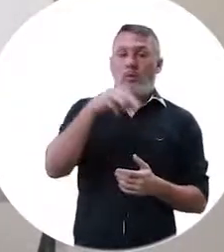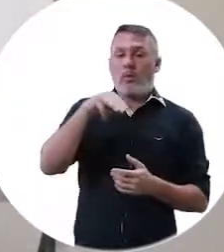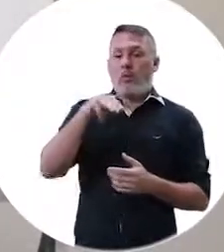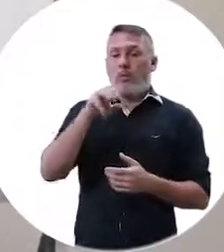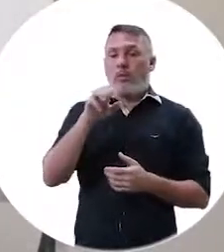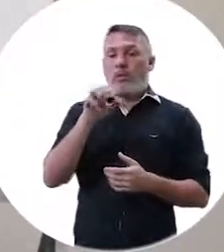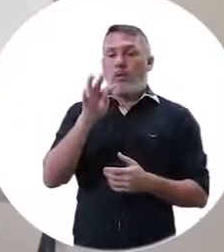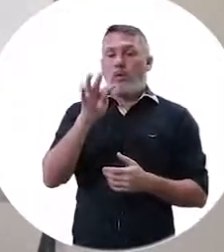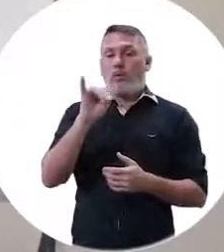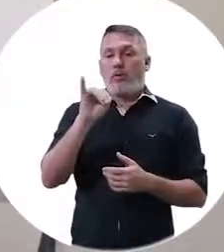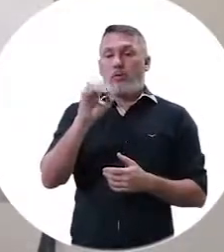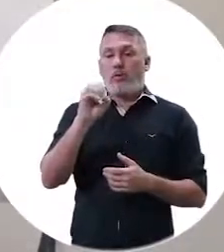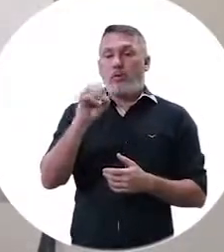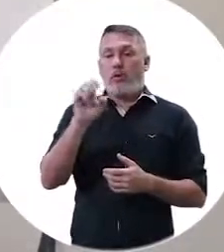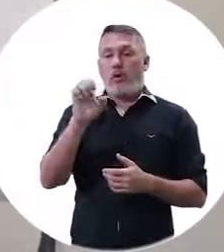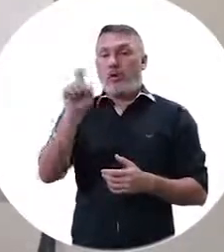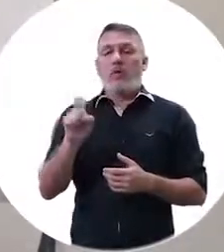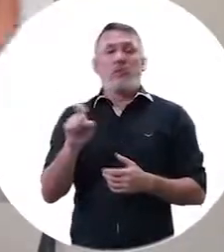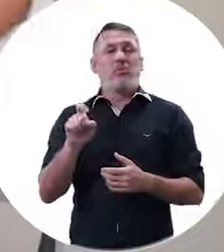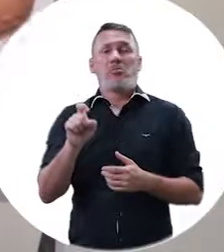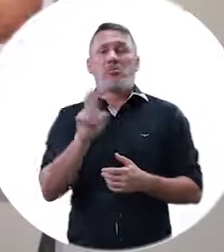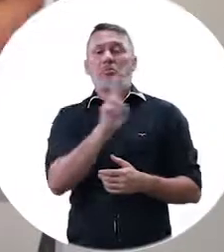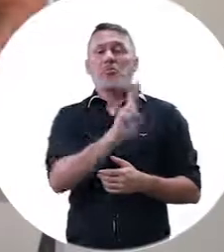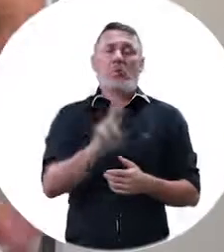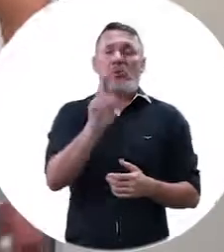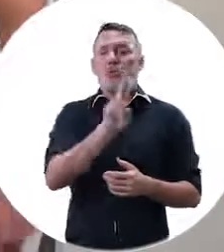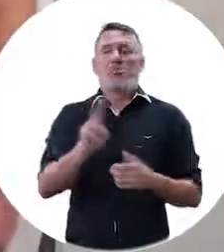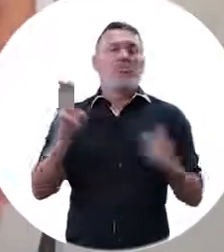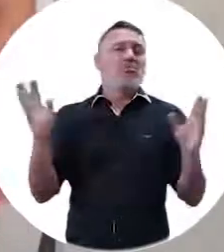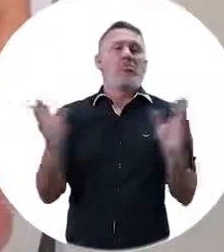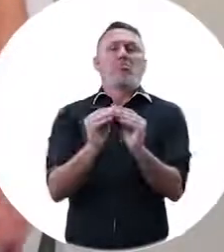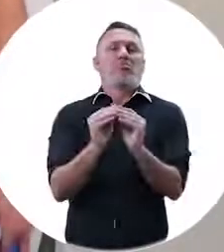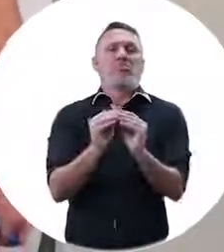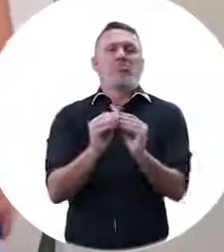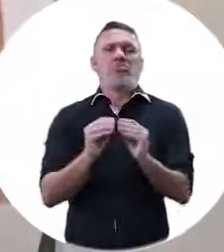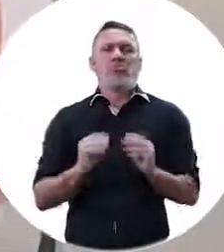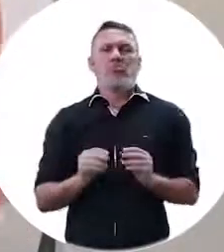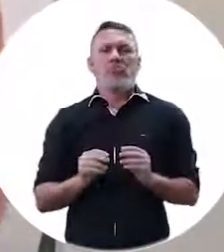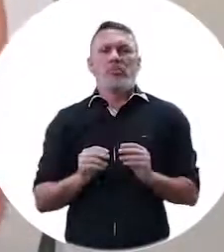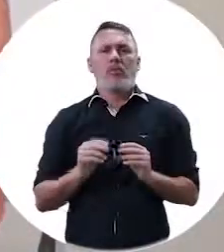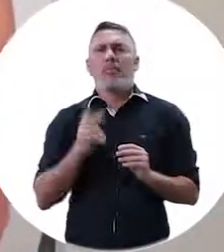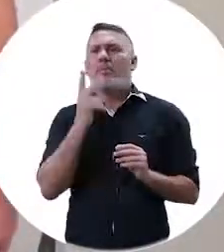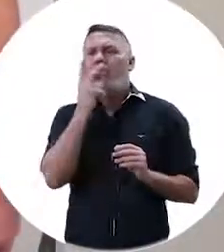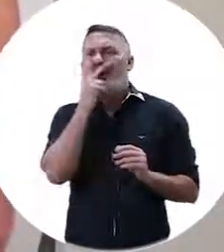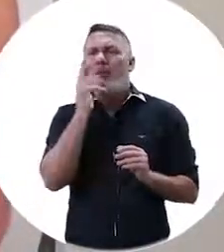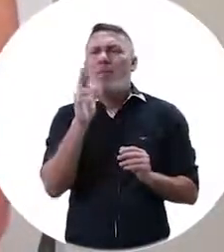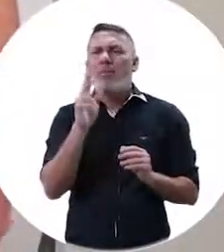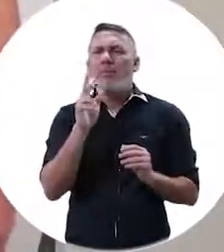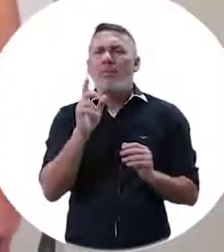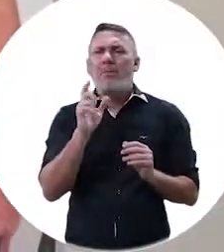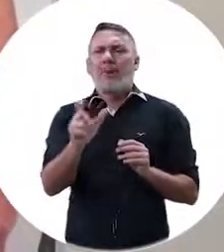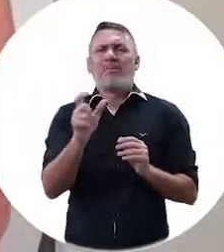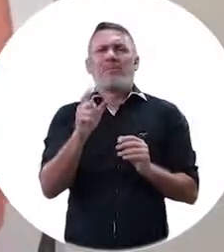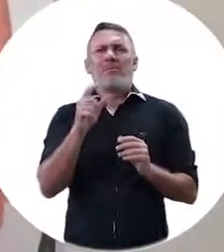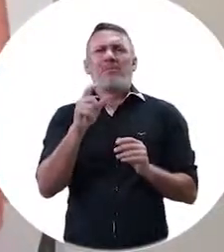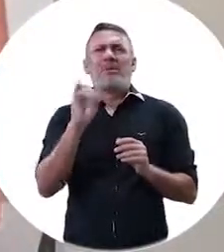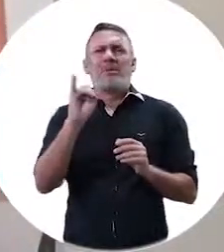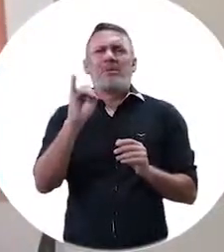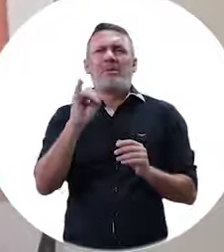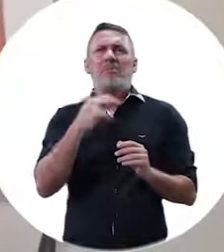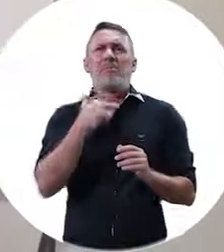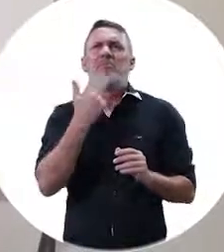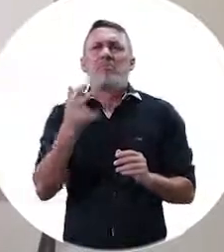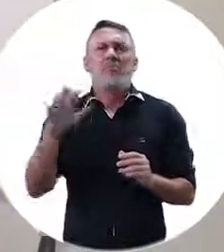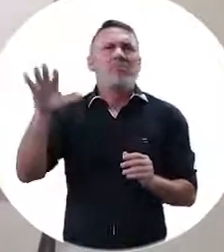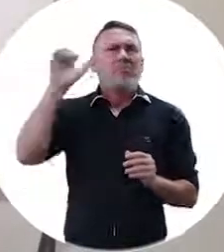2-metil X. Eu juntei os nomes. Metilex não fica uma sonoridade